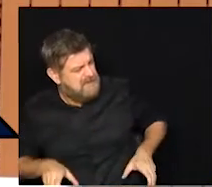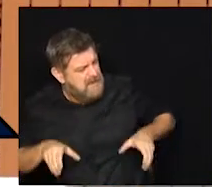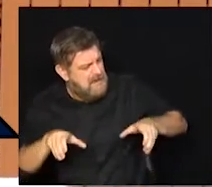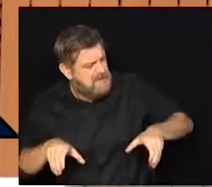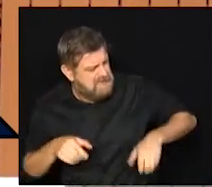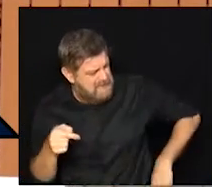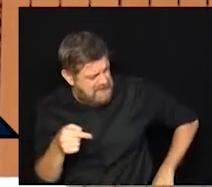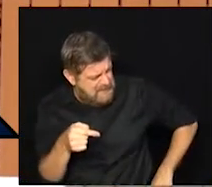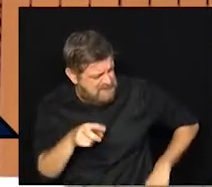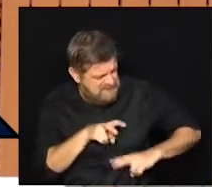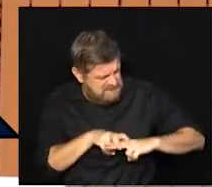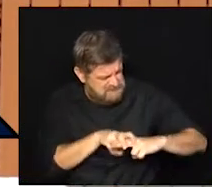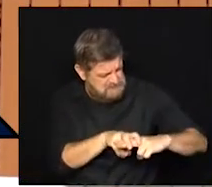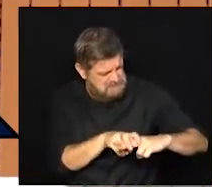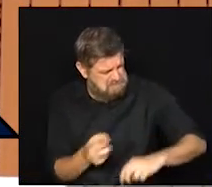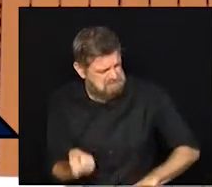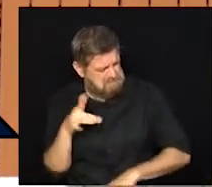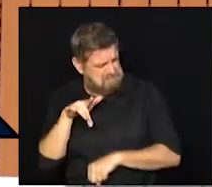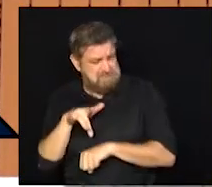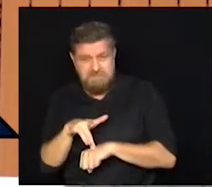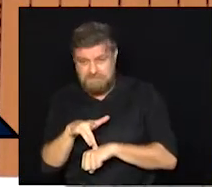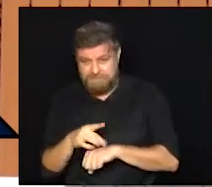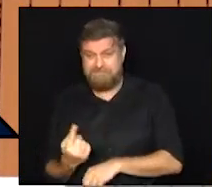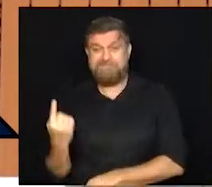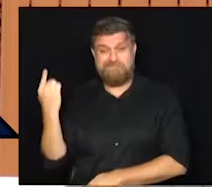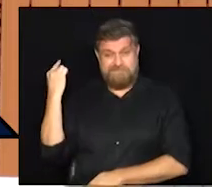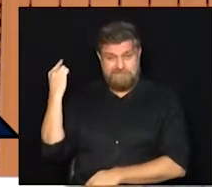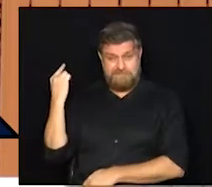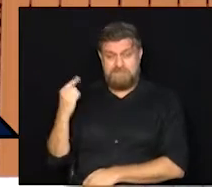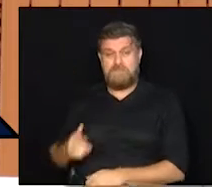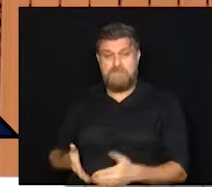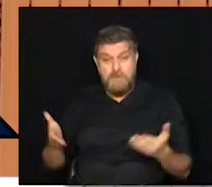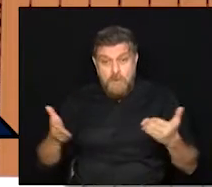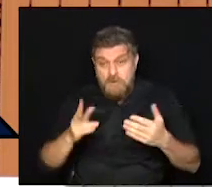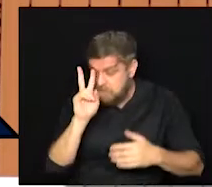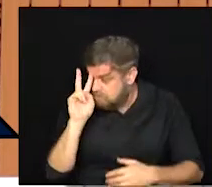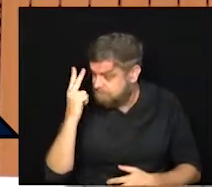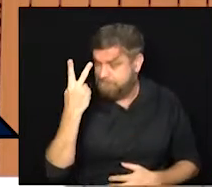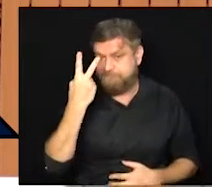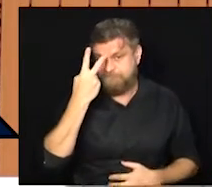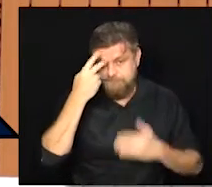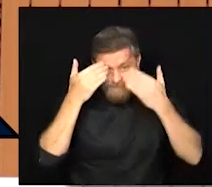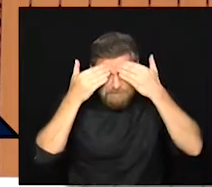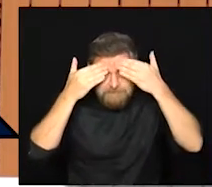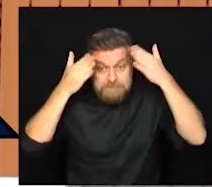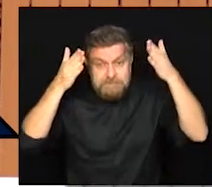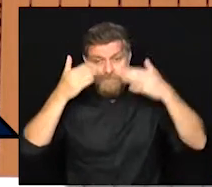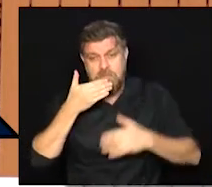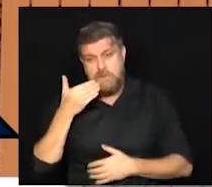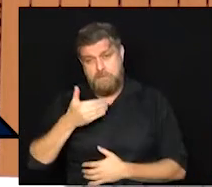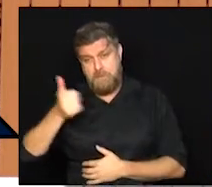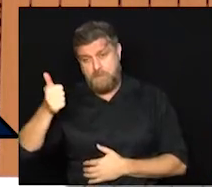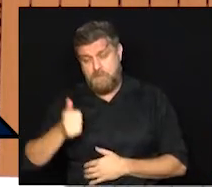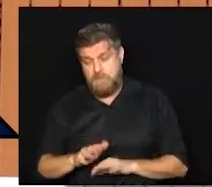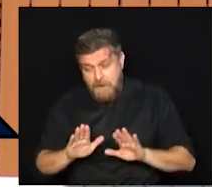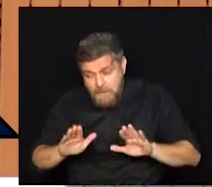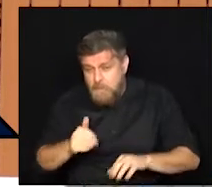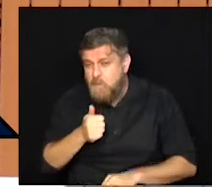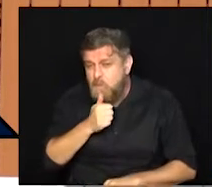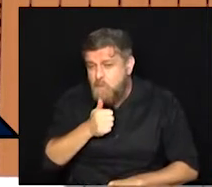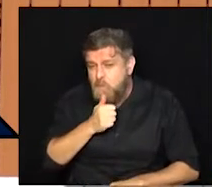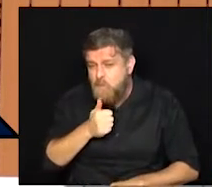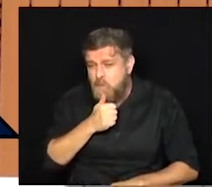pode andar assim? Você vê, mudou, melhorou muito, mas realmente ainda